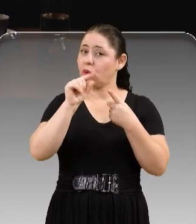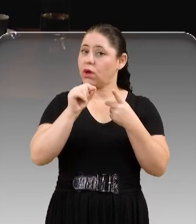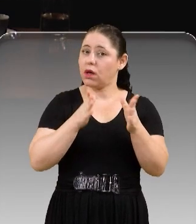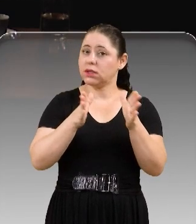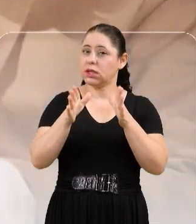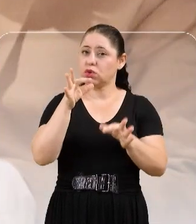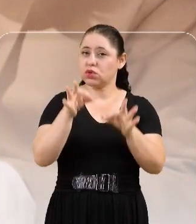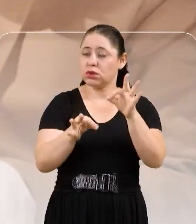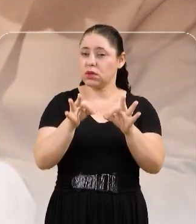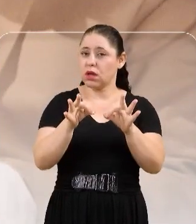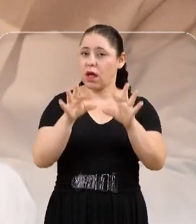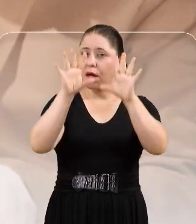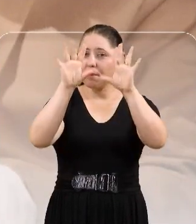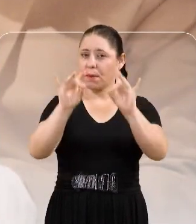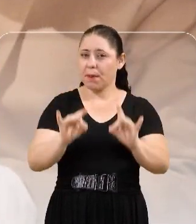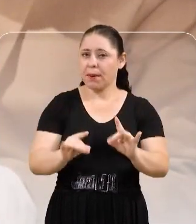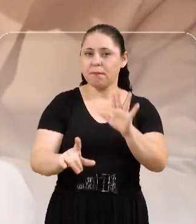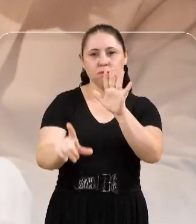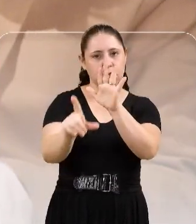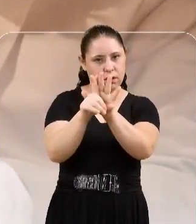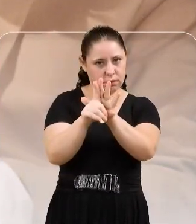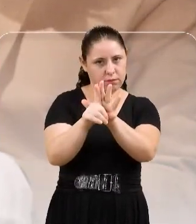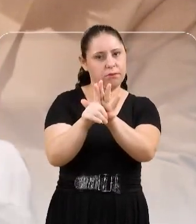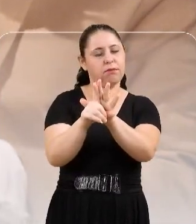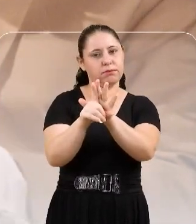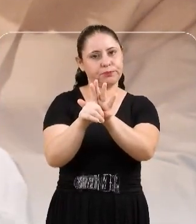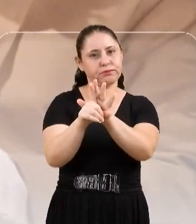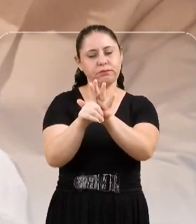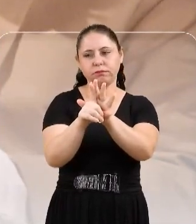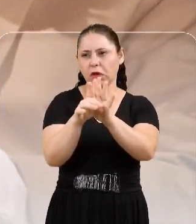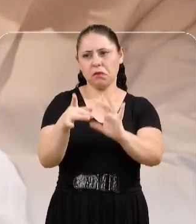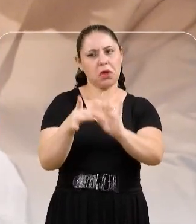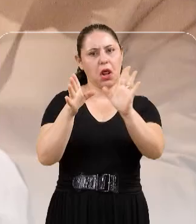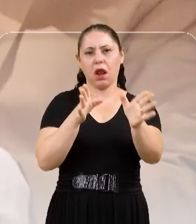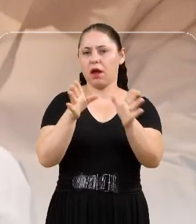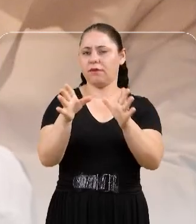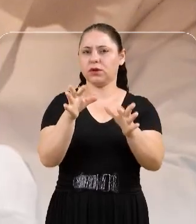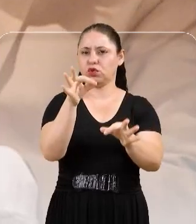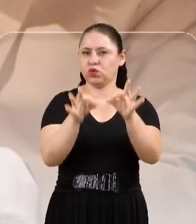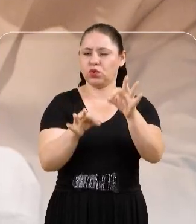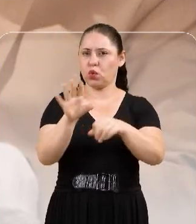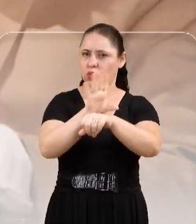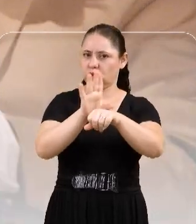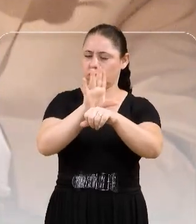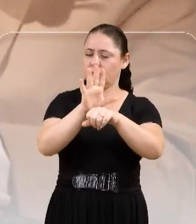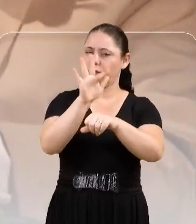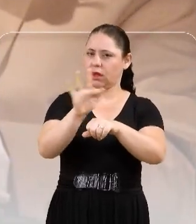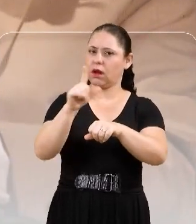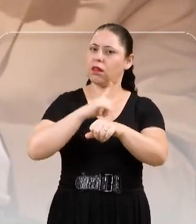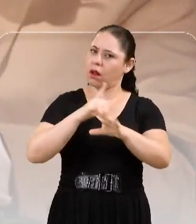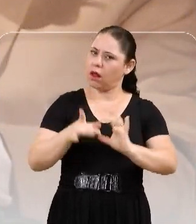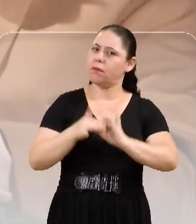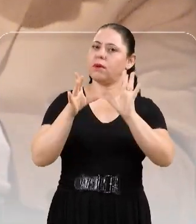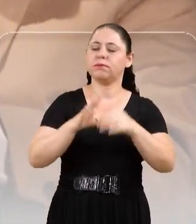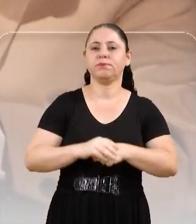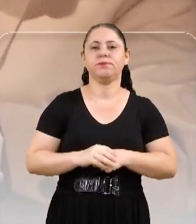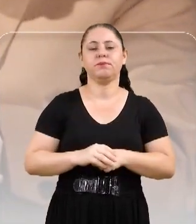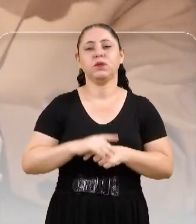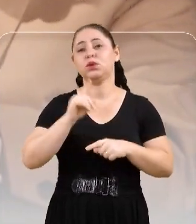aspecto legal. Você é livre ao acesso ao judiciário garantido pela Constituição. Então, nas demandas, na